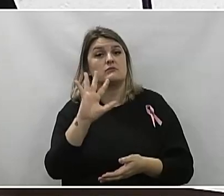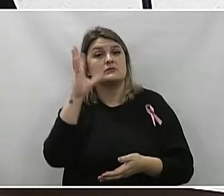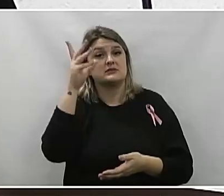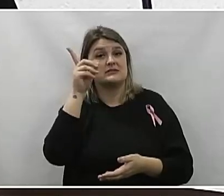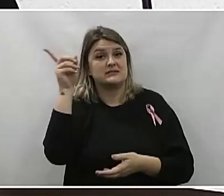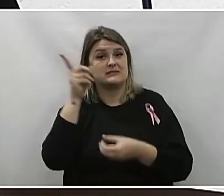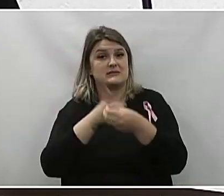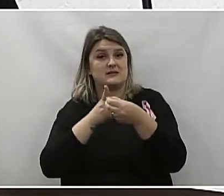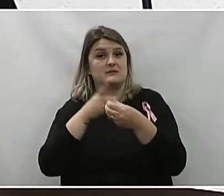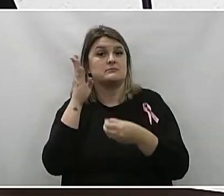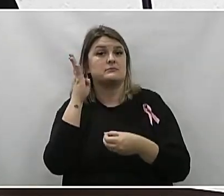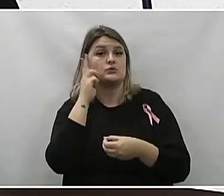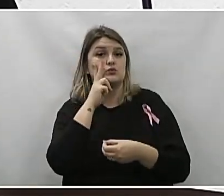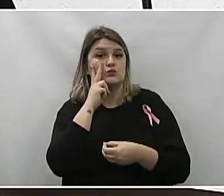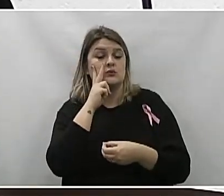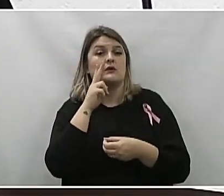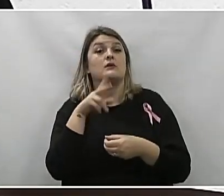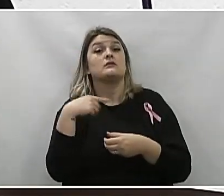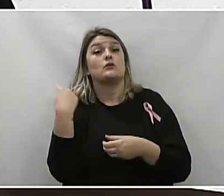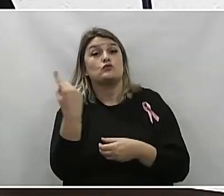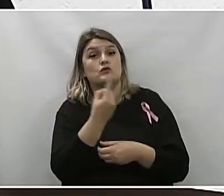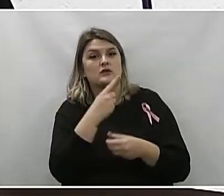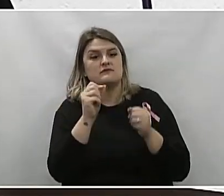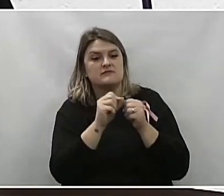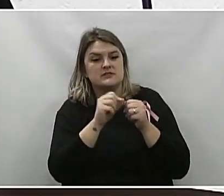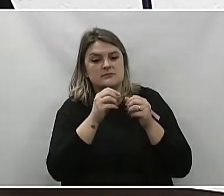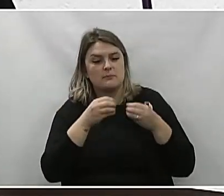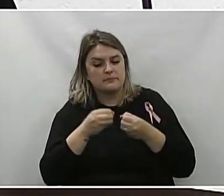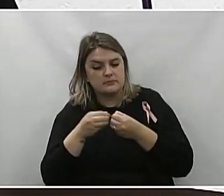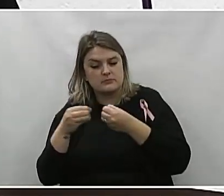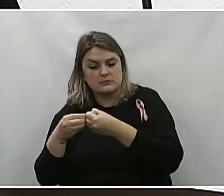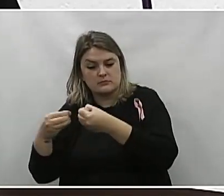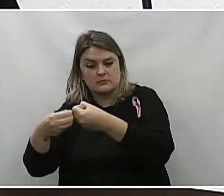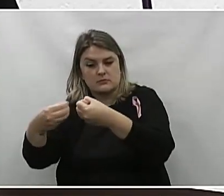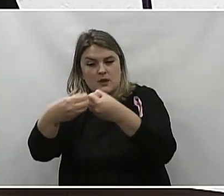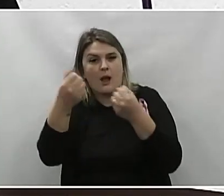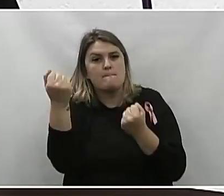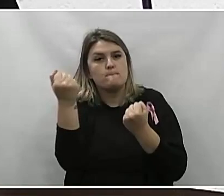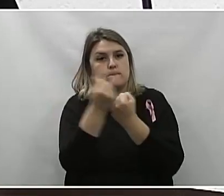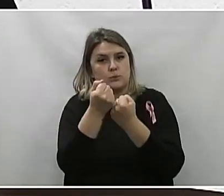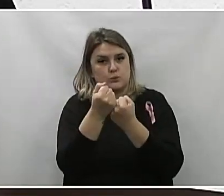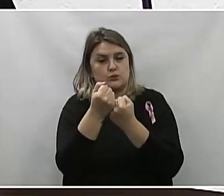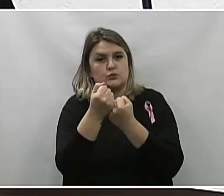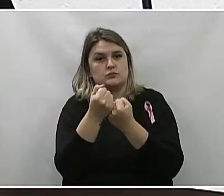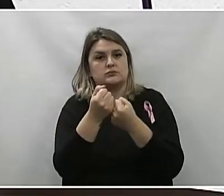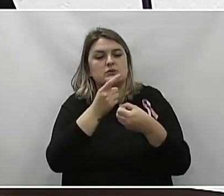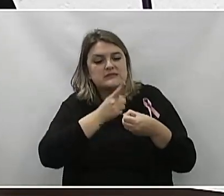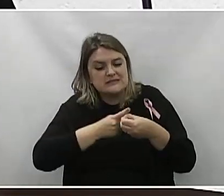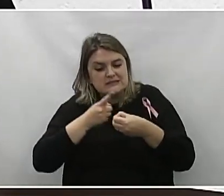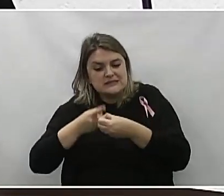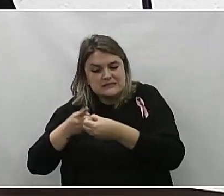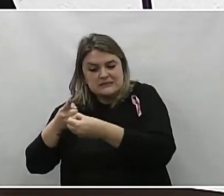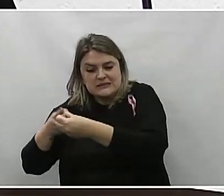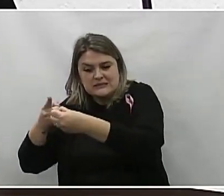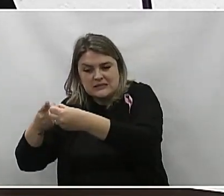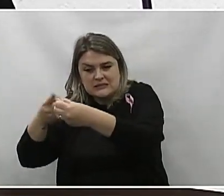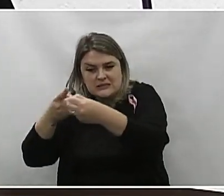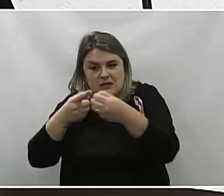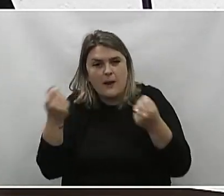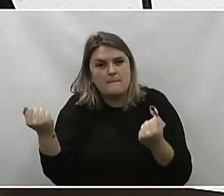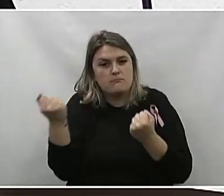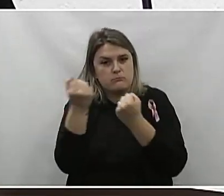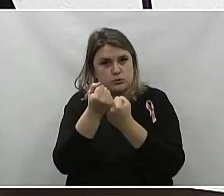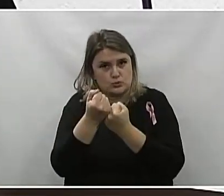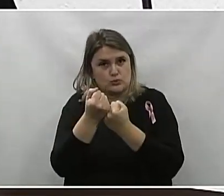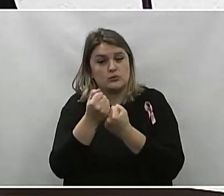assim nós vamos formar uma rede de apoio nos municípios com as mulheres